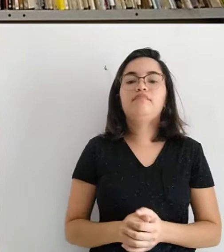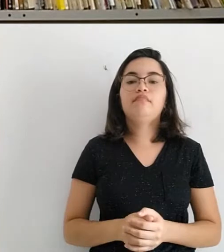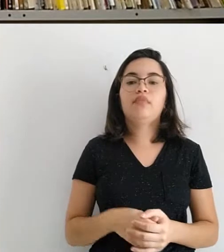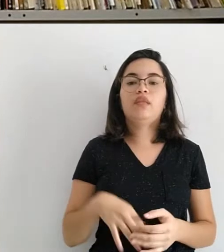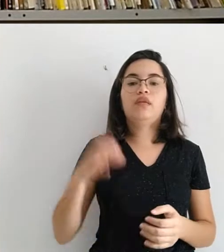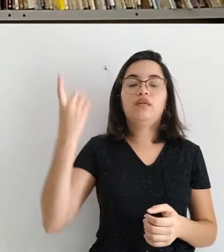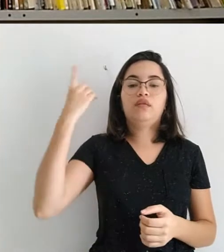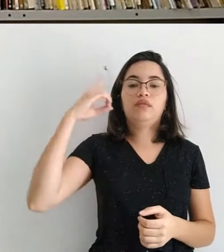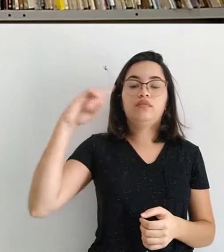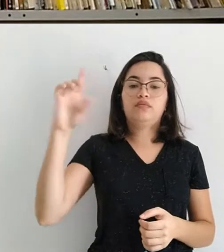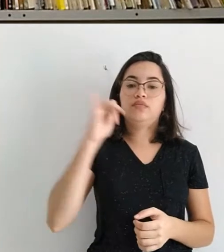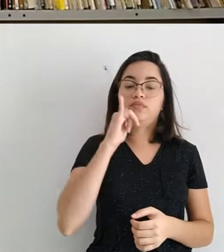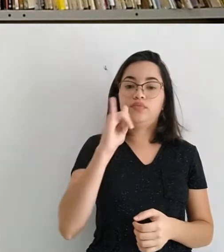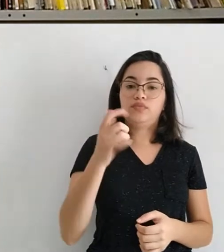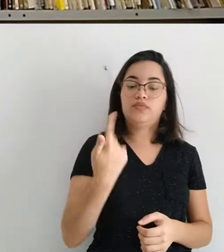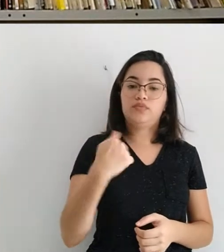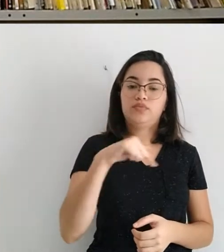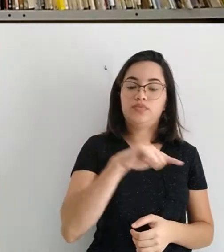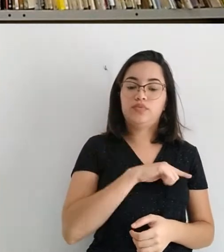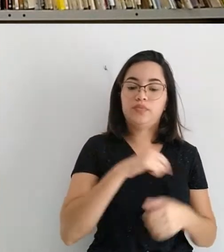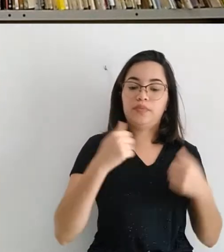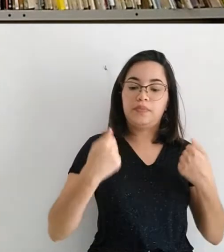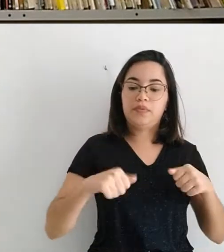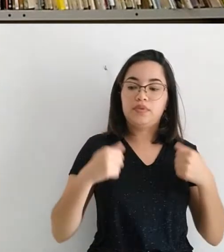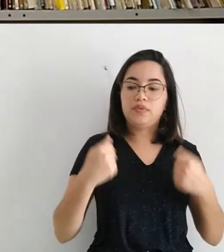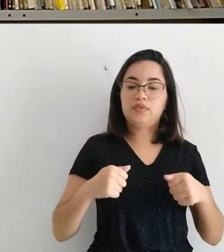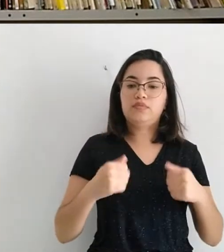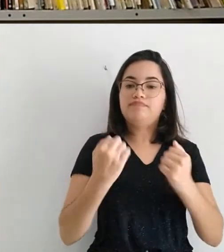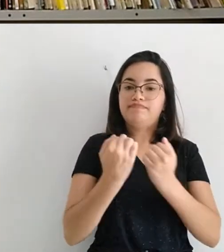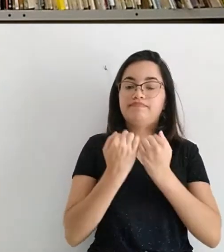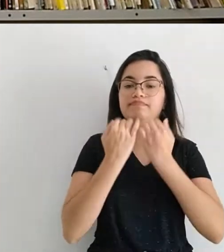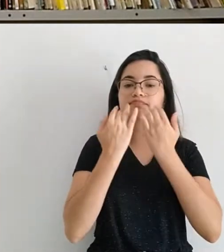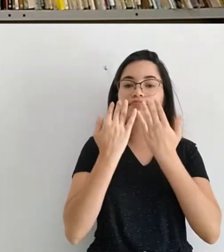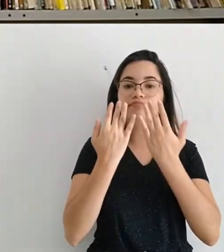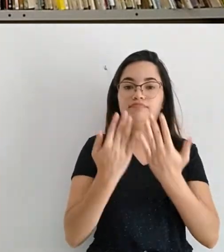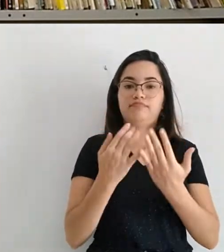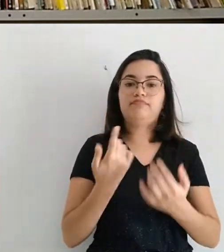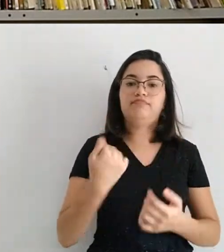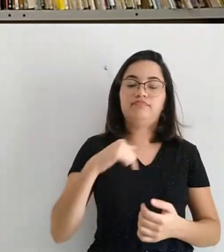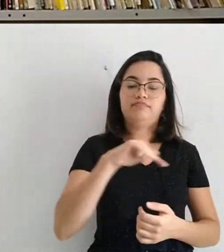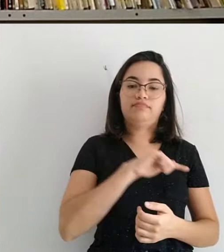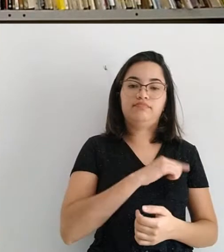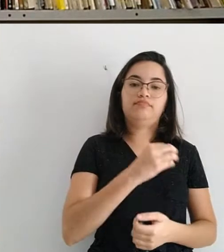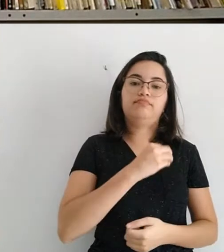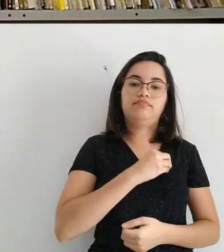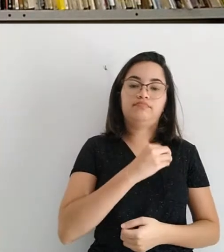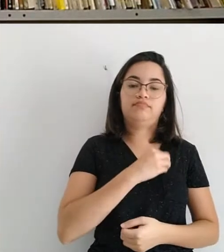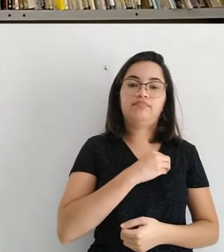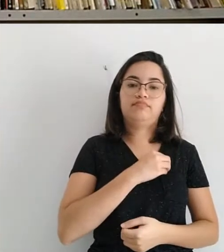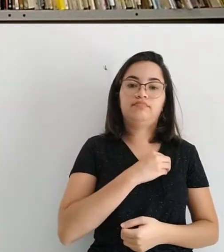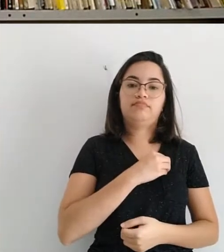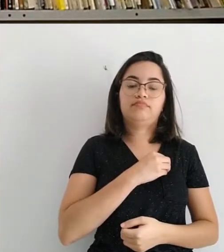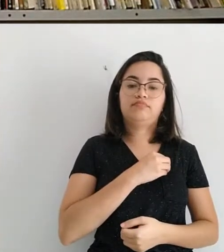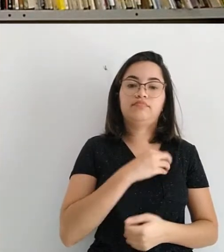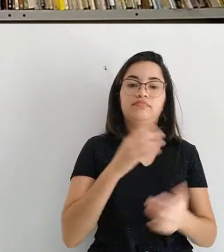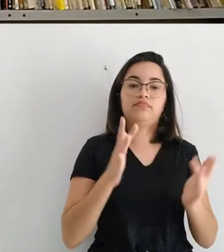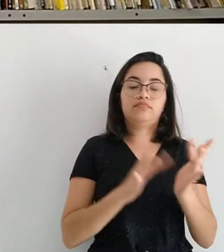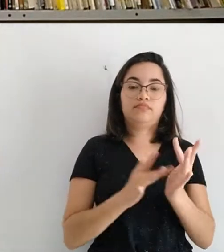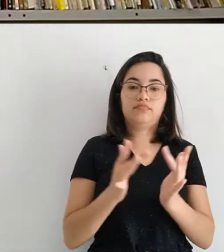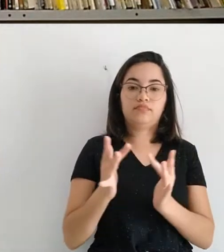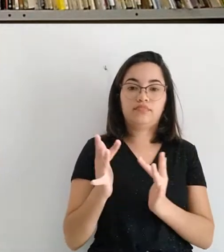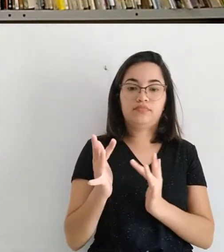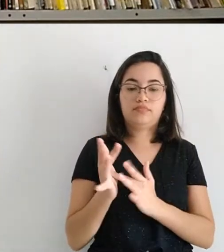ele diz que nós devemos confessar os nossos pecados e